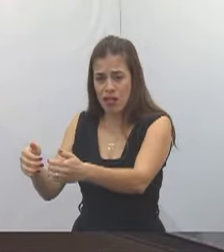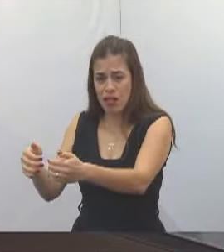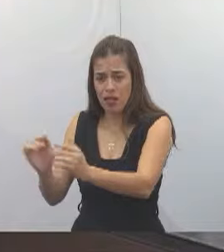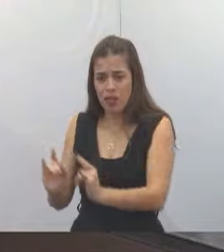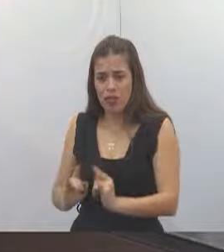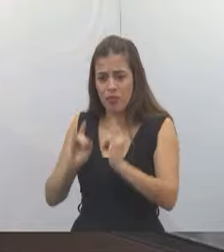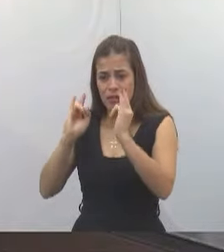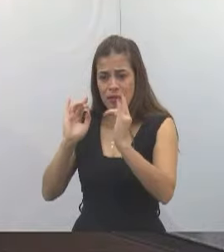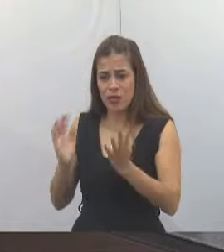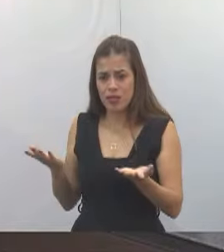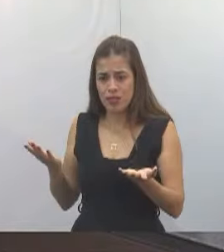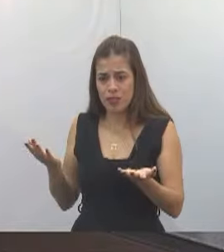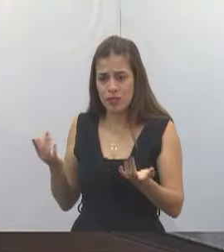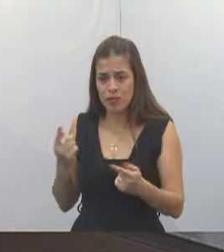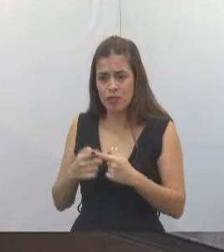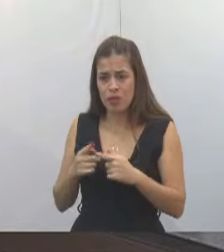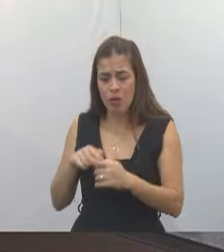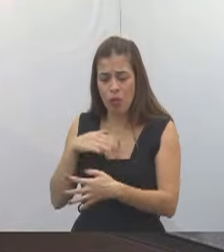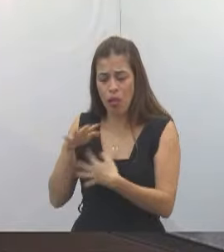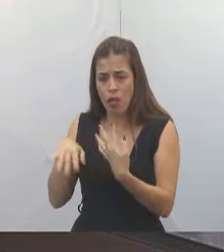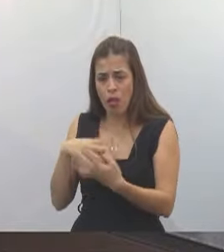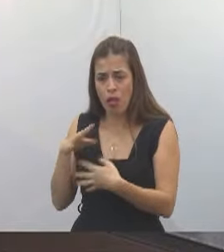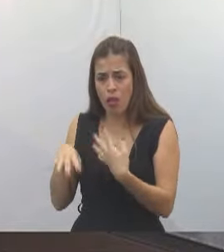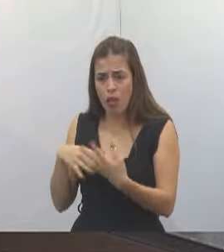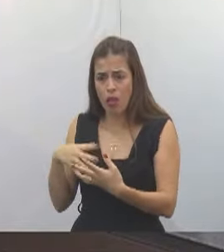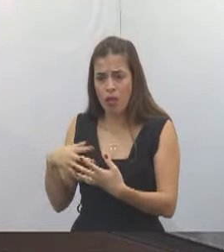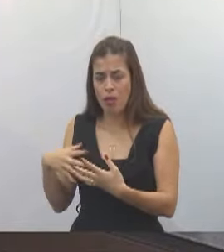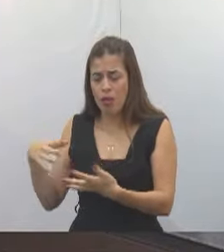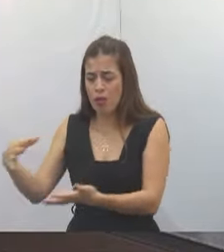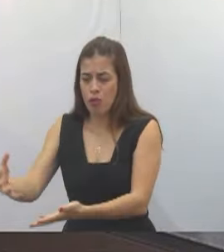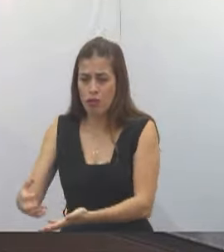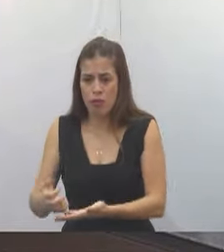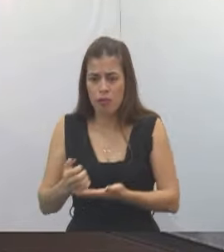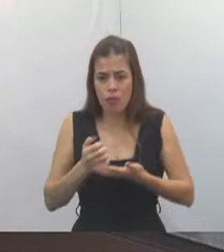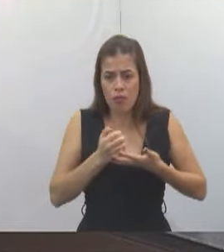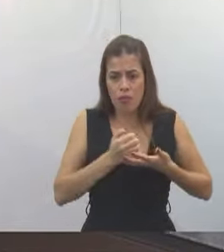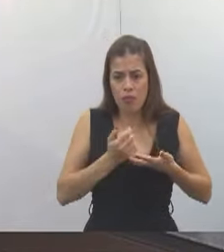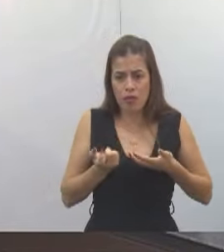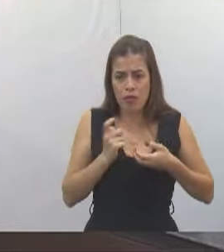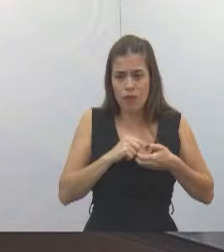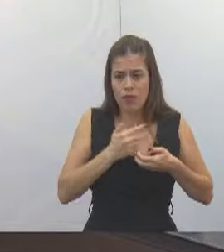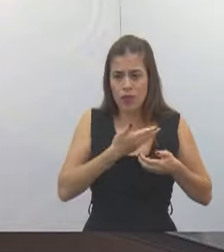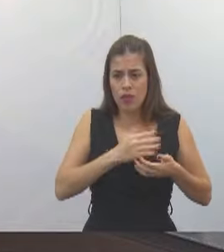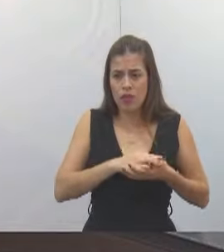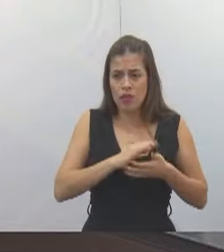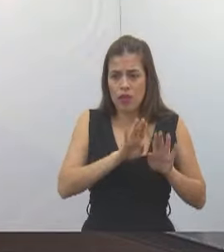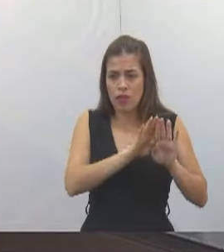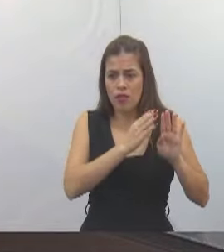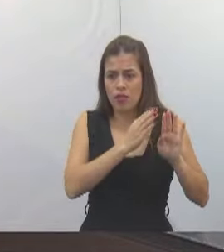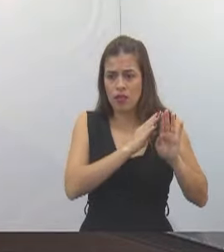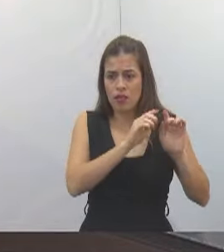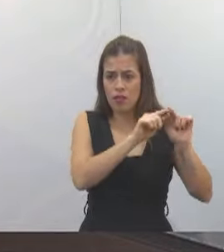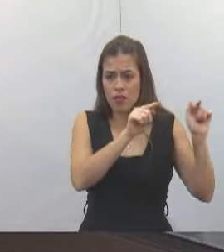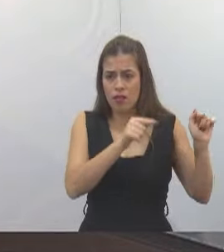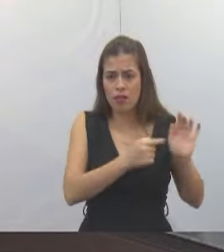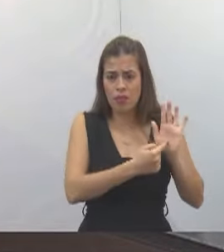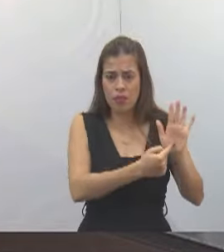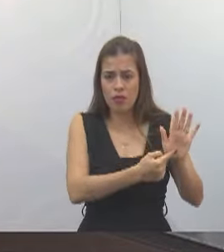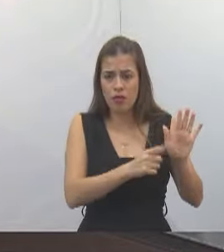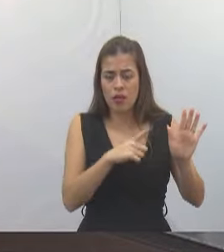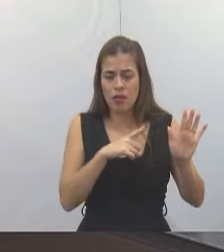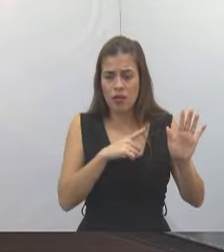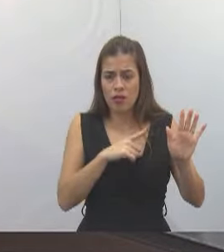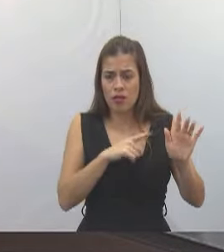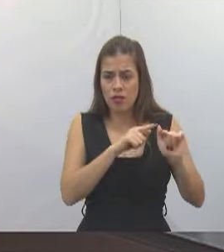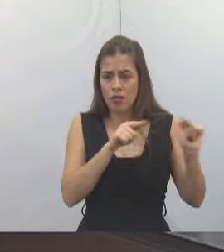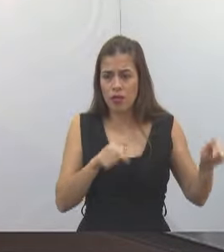na sacada do apartamento, porque ela fazia muita bagunça. Eu peguei a cachorrinha e levei embora, que é a Belinha que está ali na porta do meu, né, na imagem que eu tenho ali na